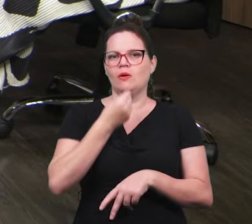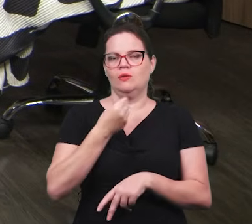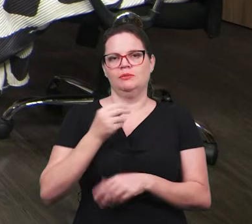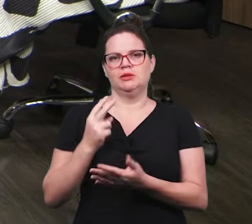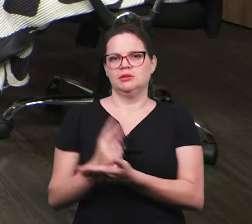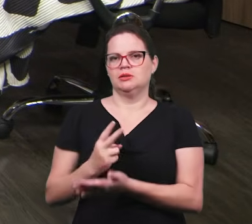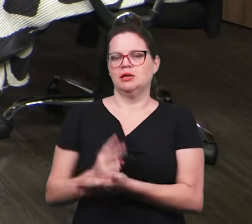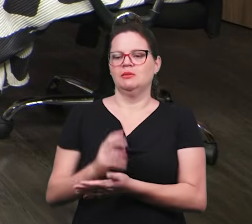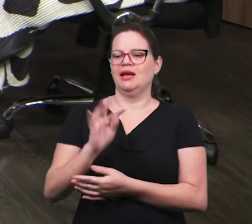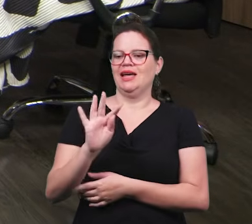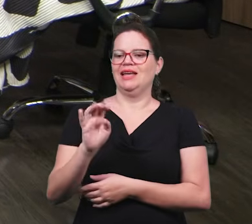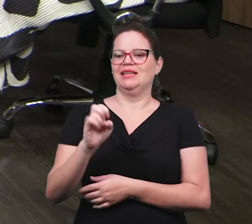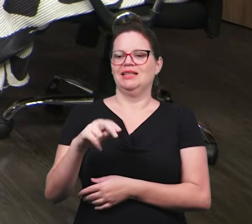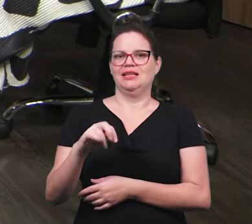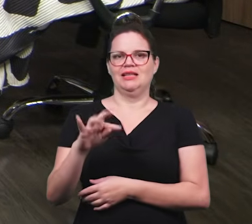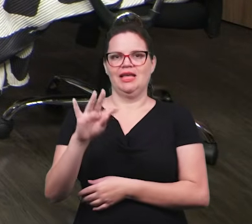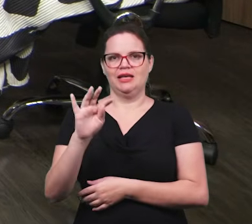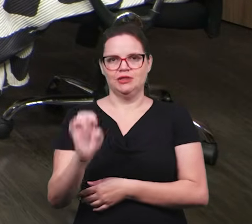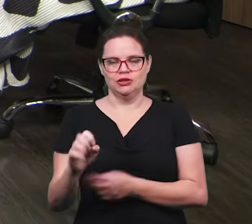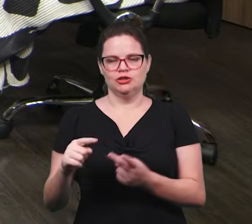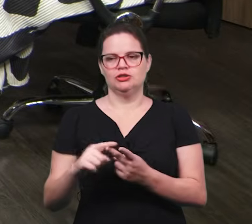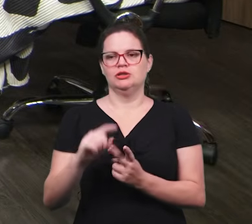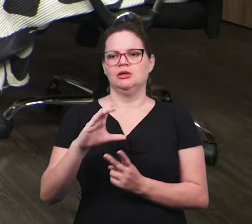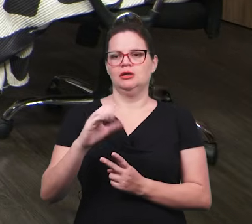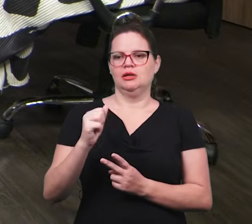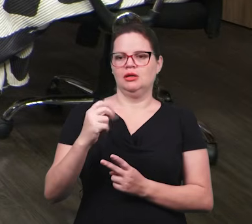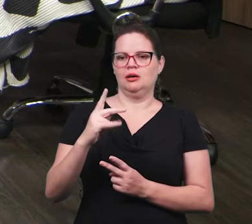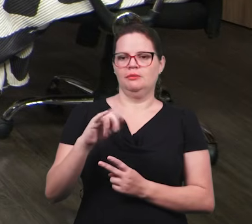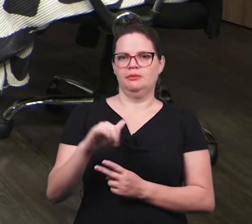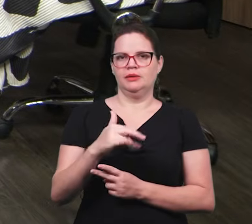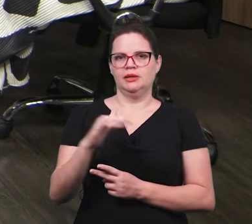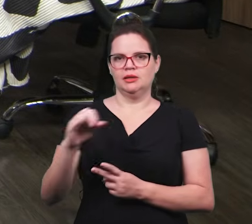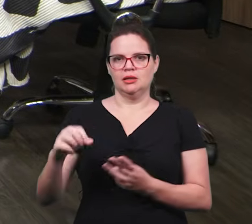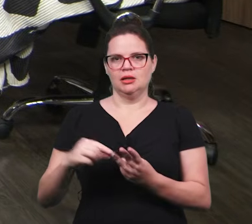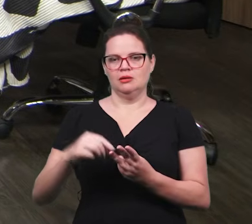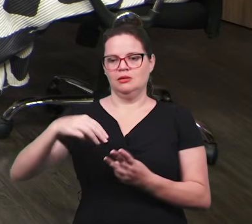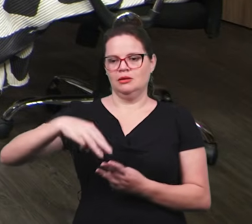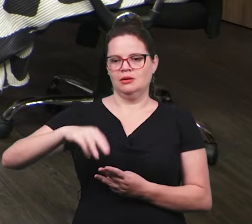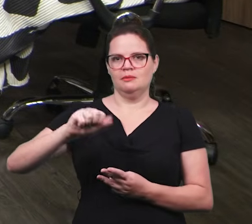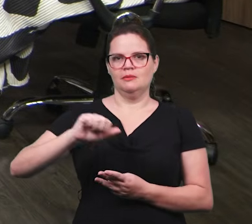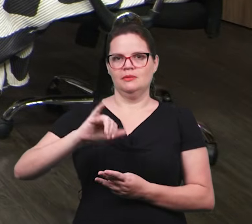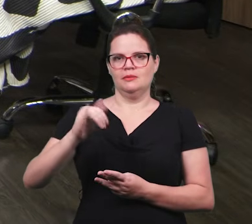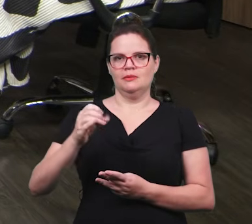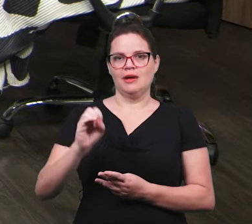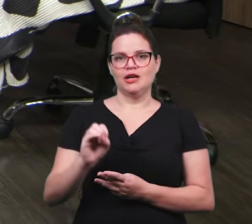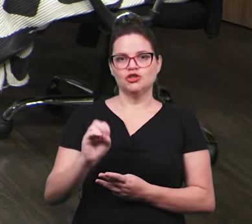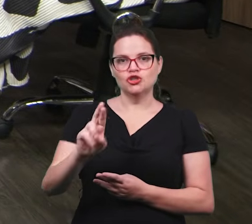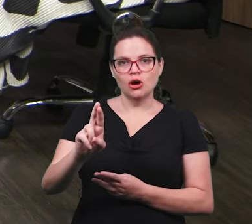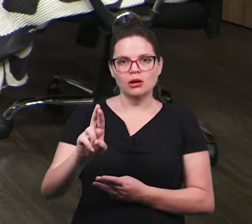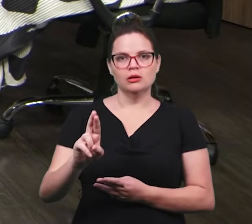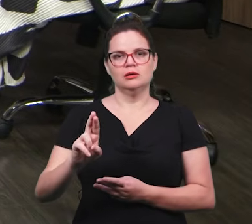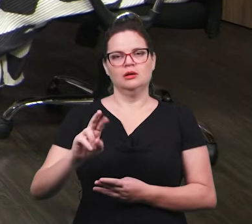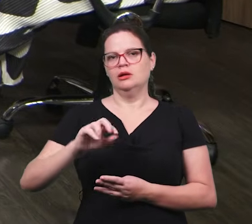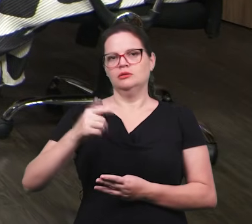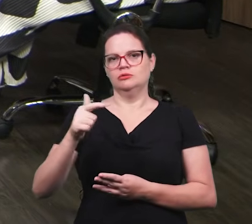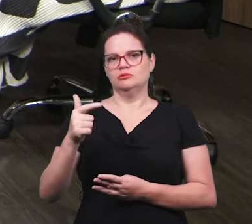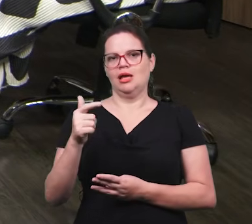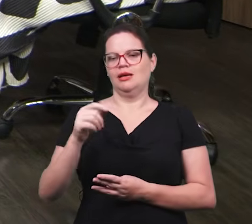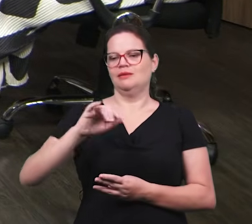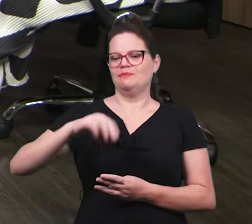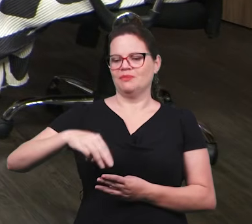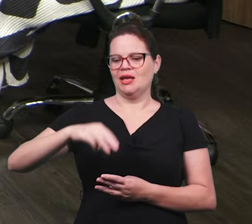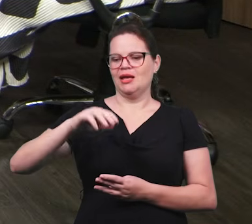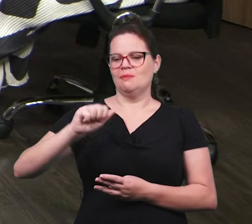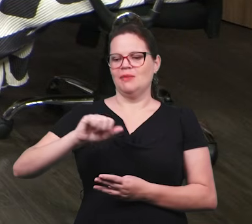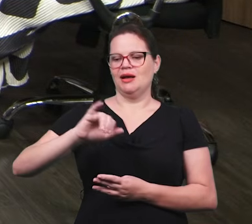coronel, tenente, capitão, major. Majora. Não ia funcionar. Então, não major, a